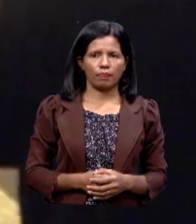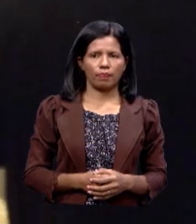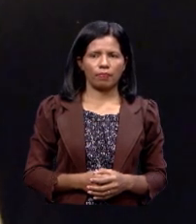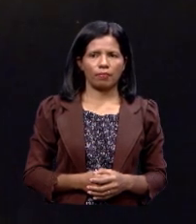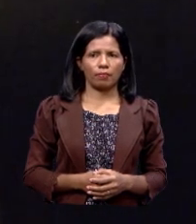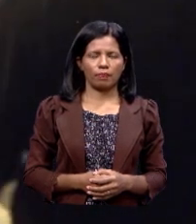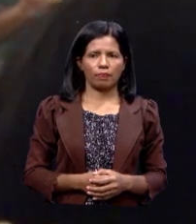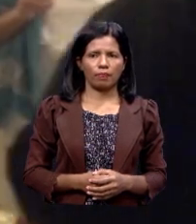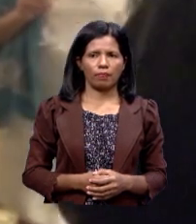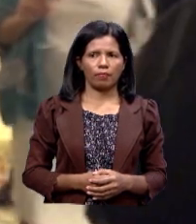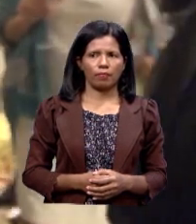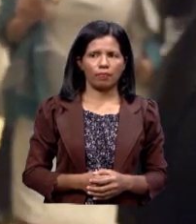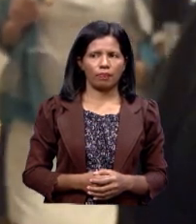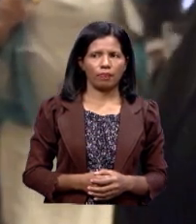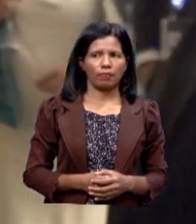de certas